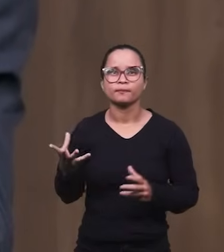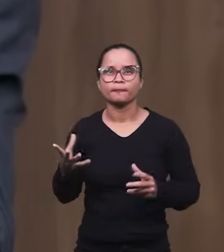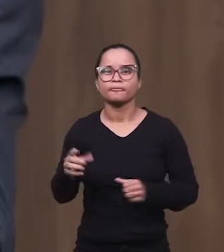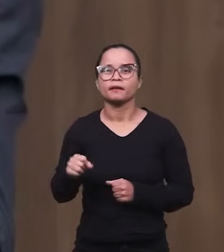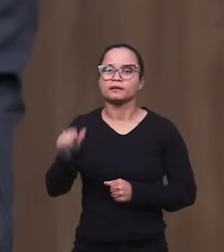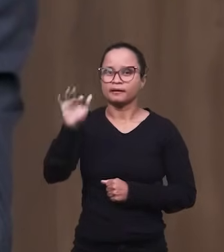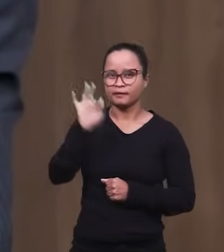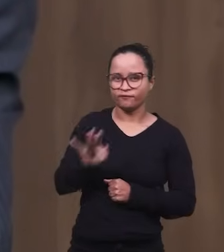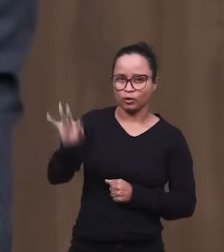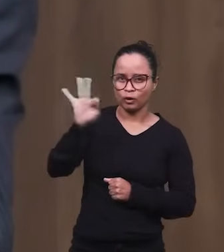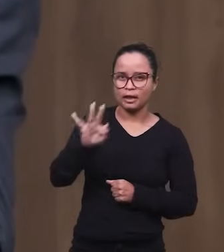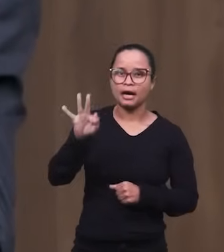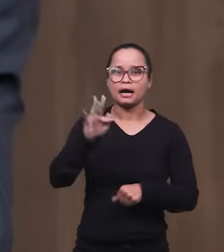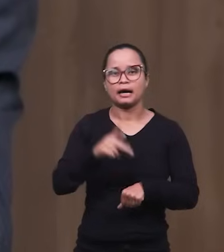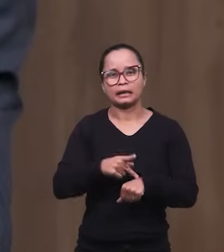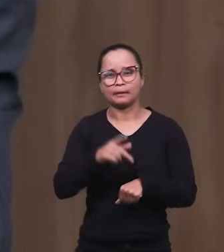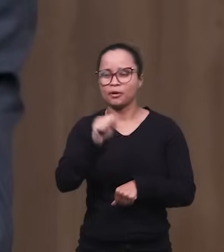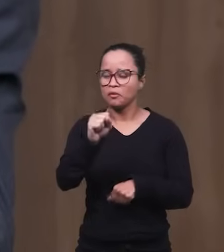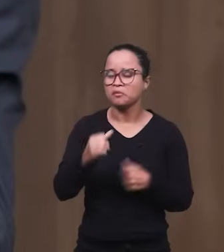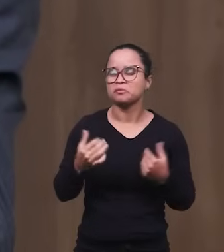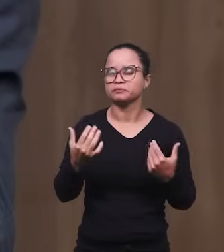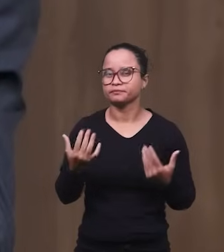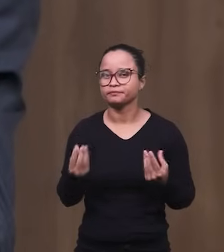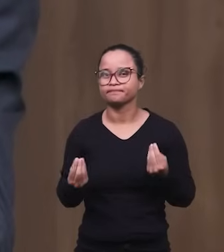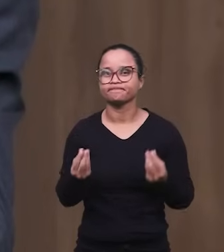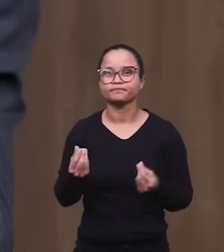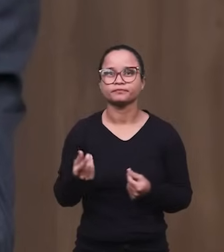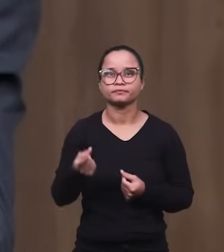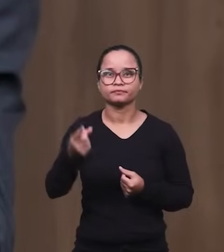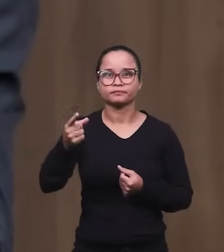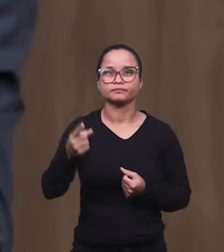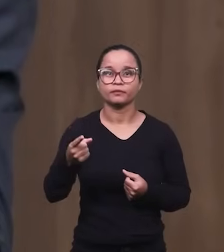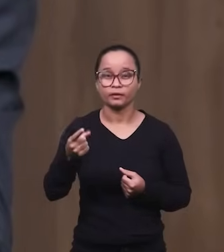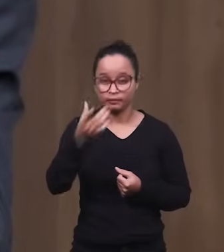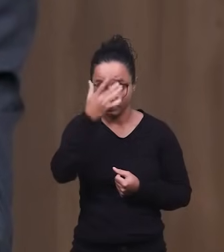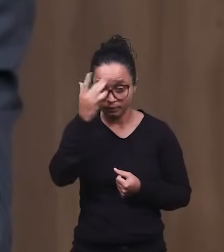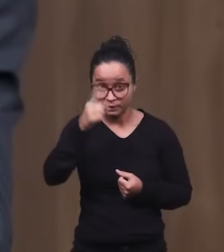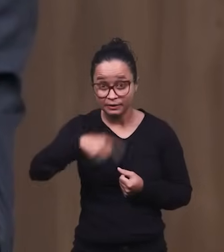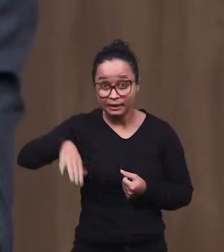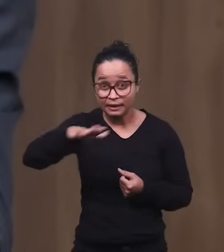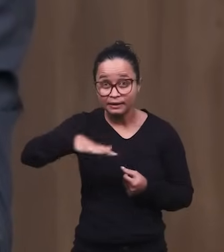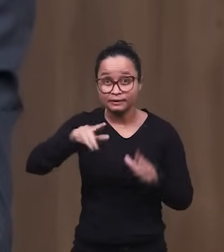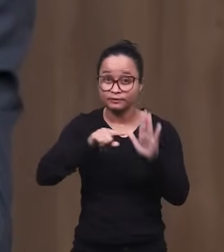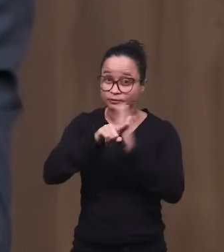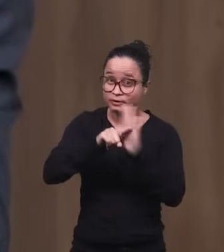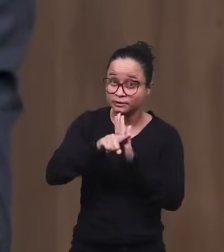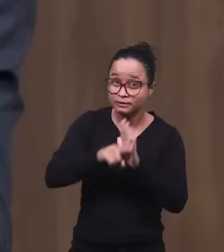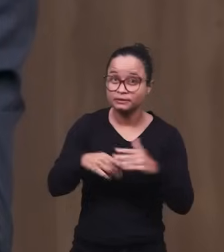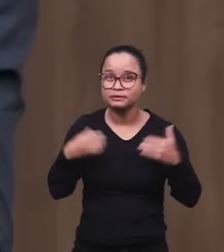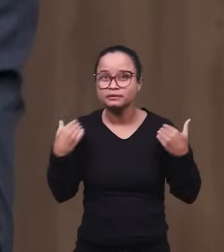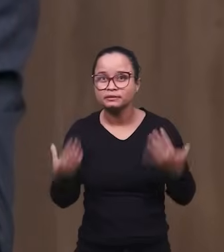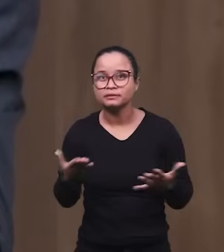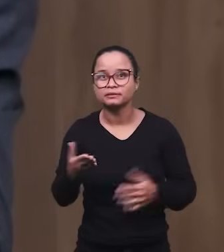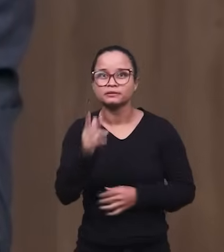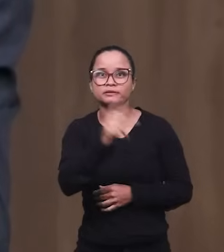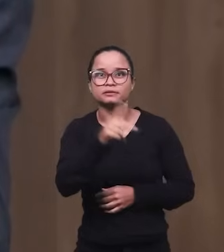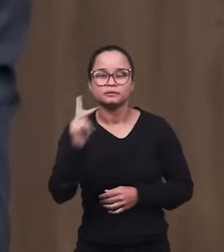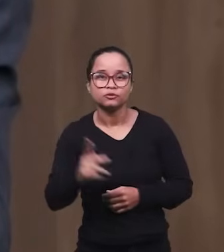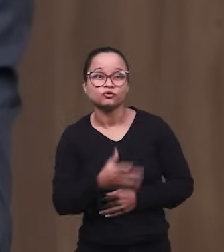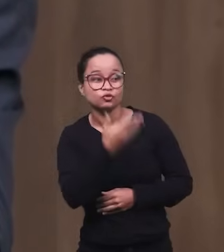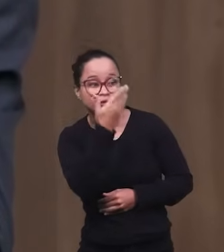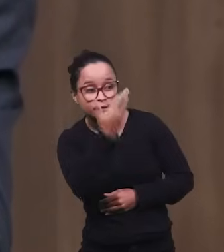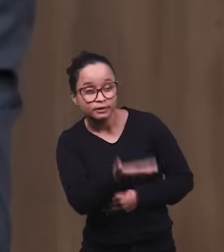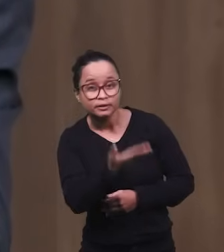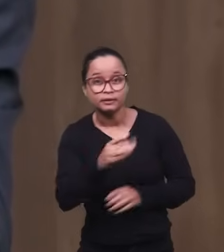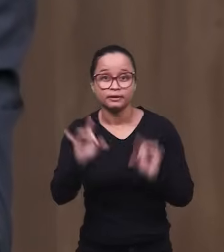numa graduação, uma pós-graduação, e para quem é da área de pesquisa, né? Tanto é que o professor Cleiton